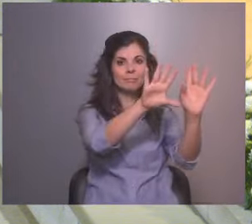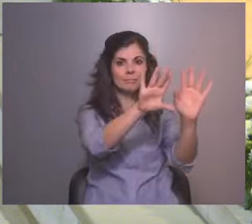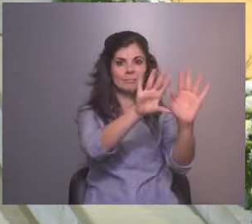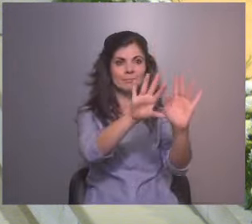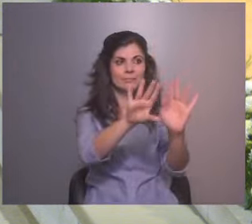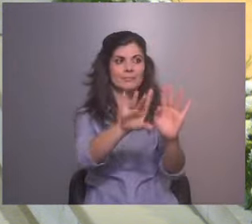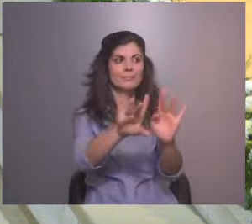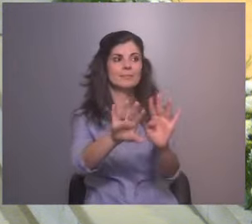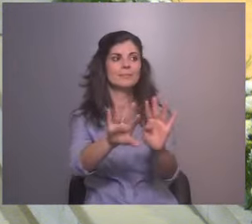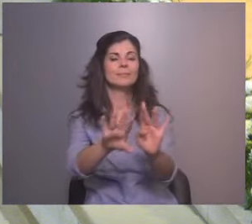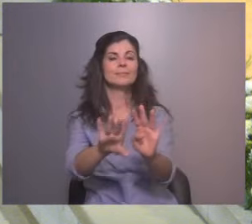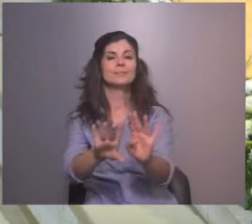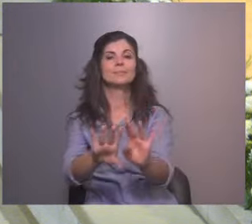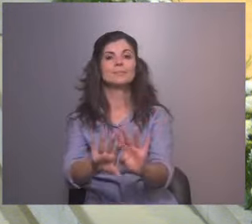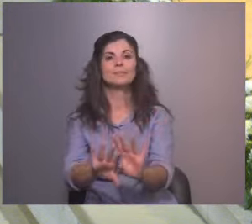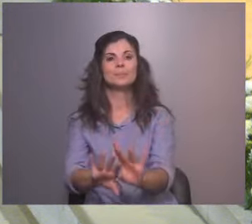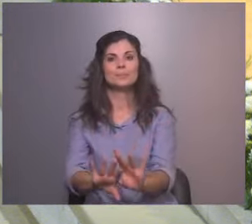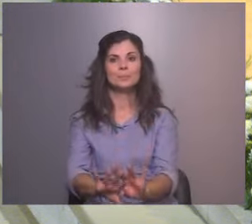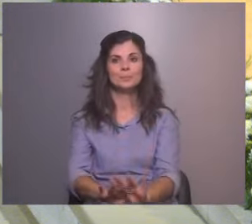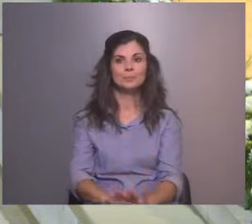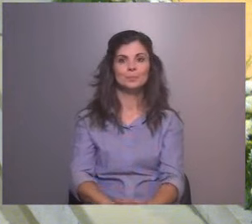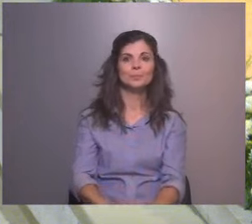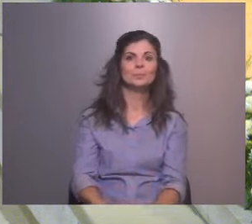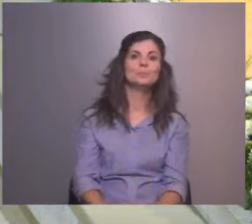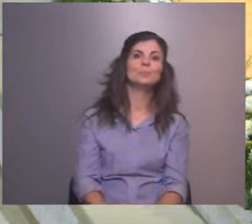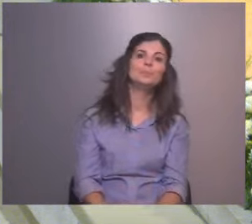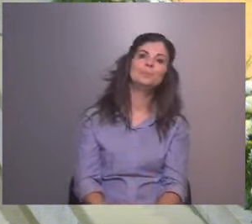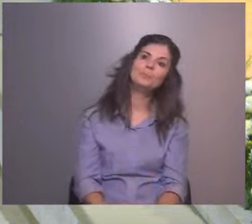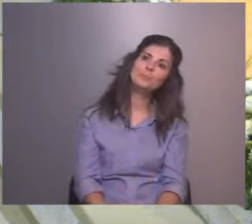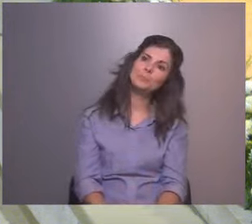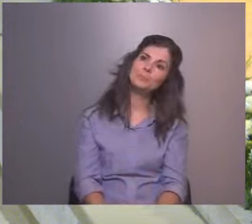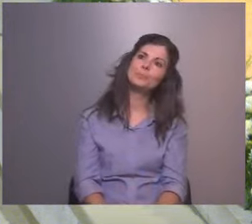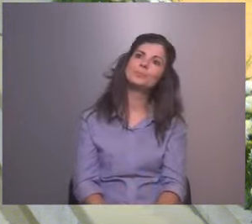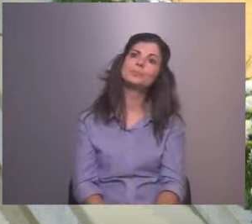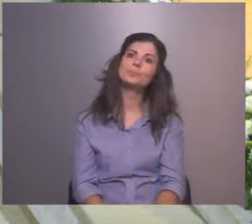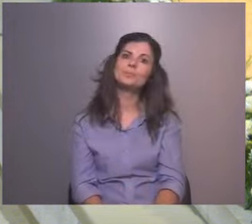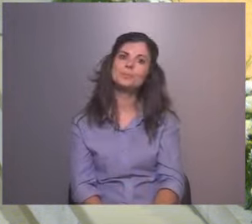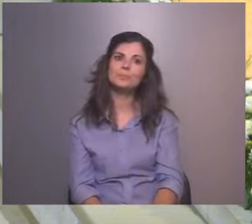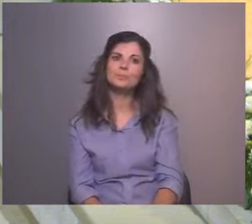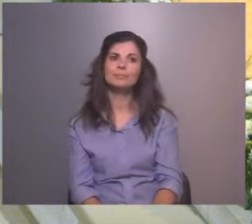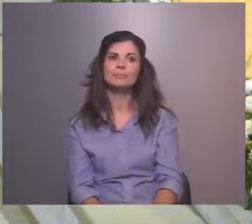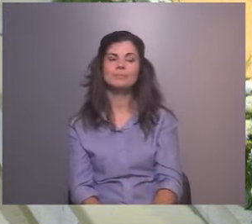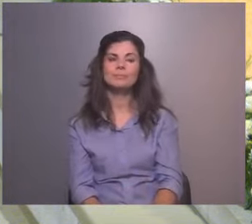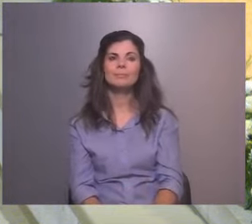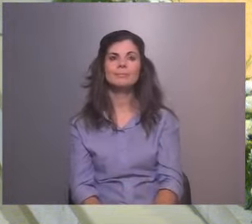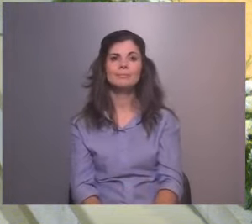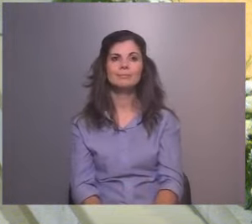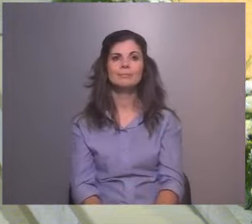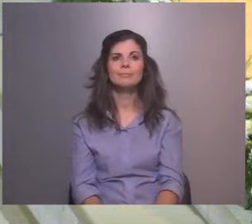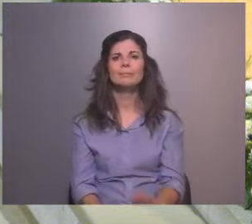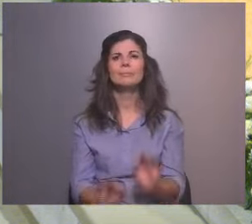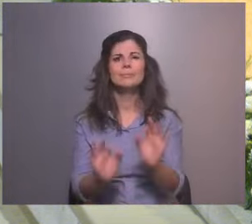pacem. Já somos capazes? Dizemos todos.